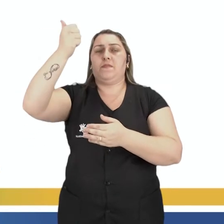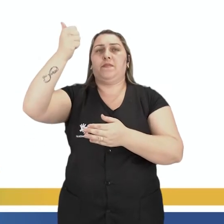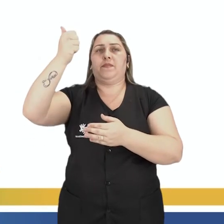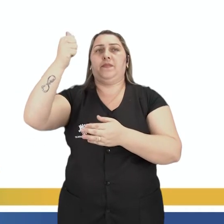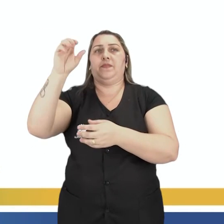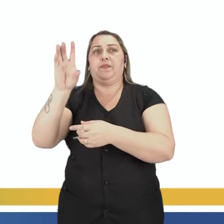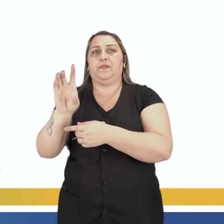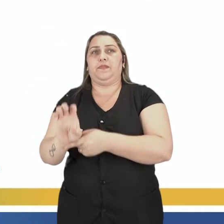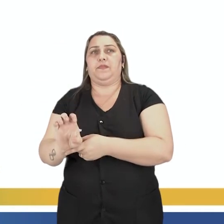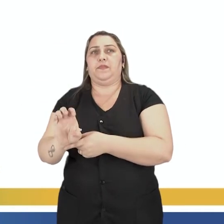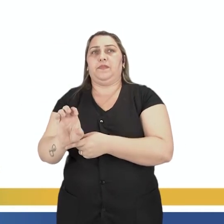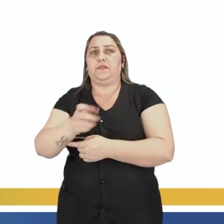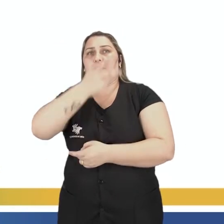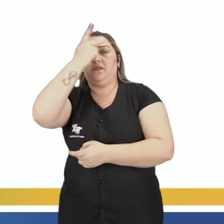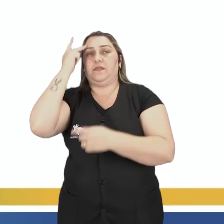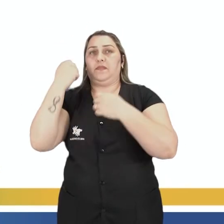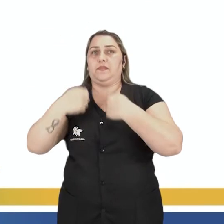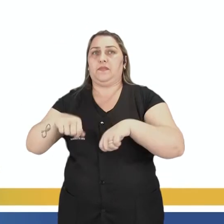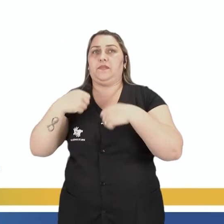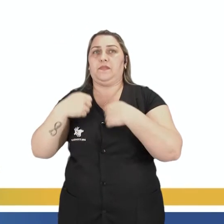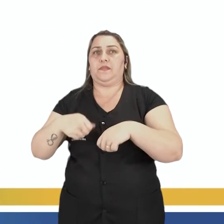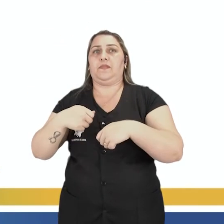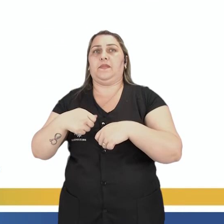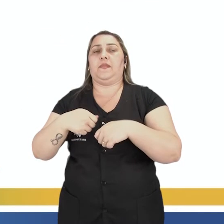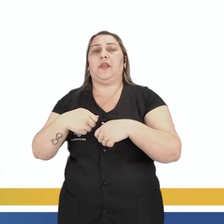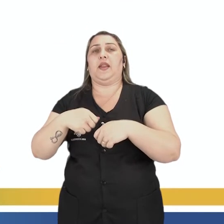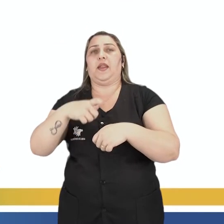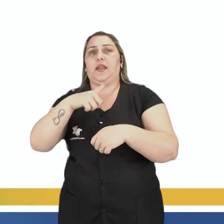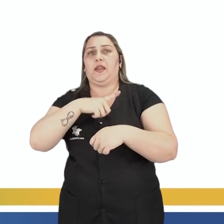melhor. Letra E, uma pessoa que precisa